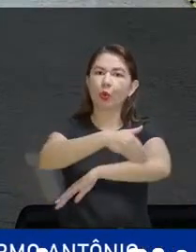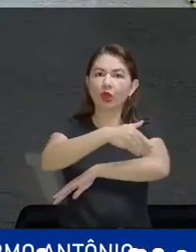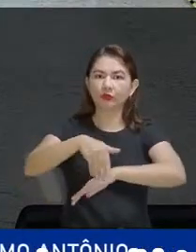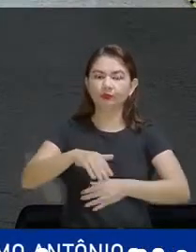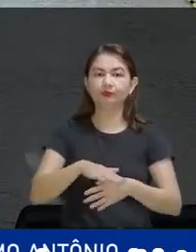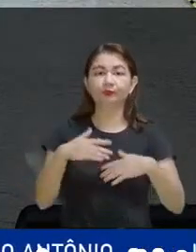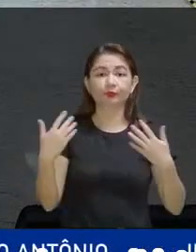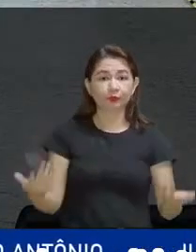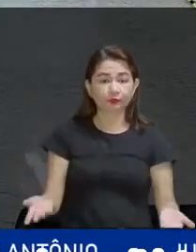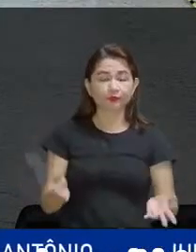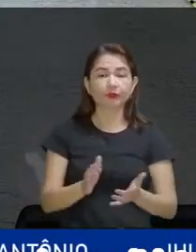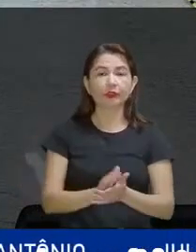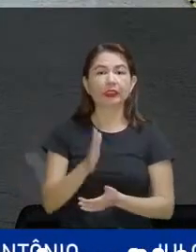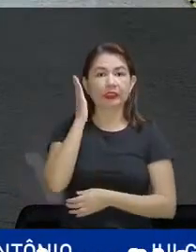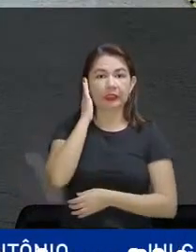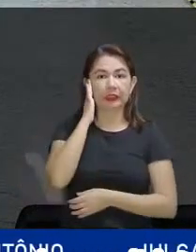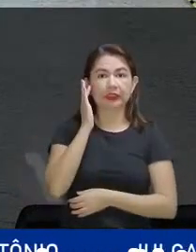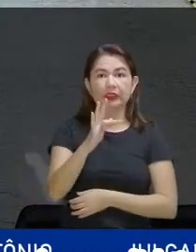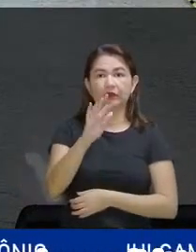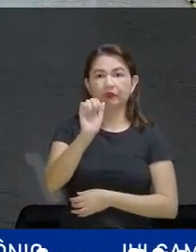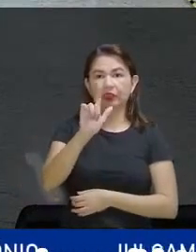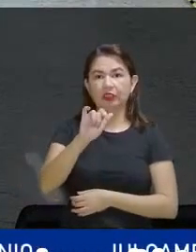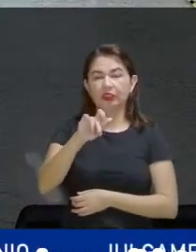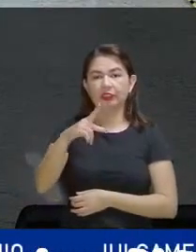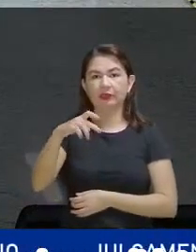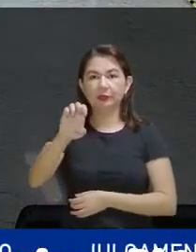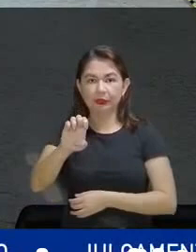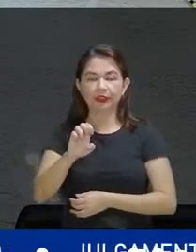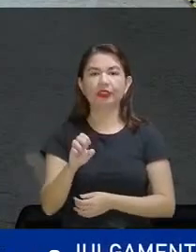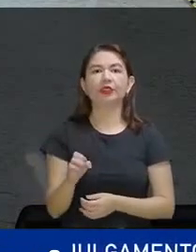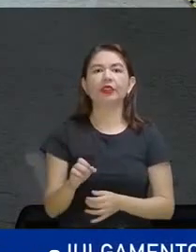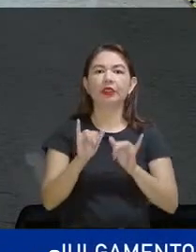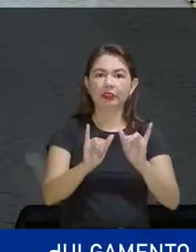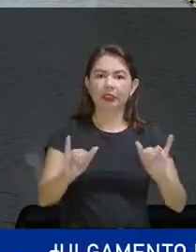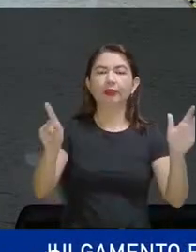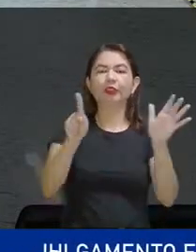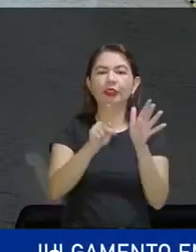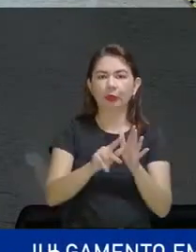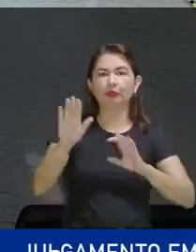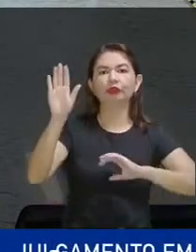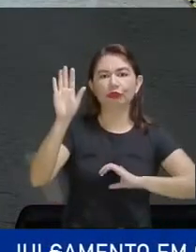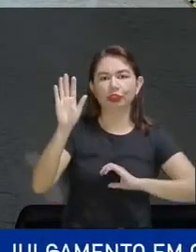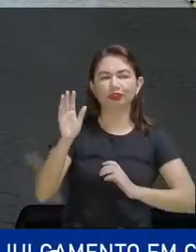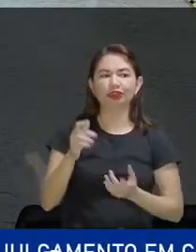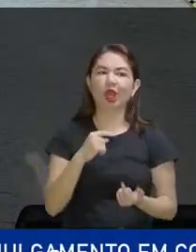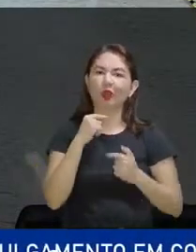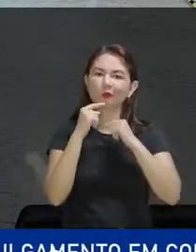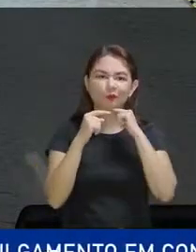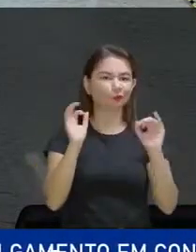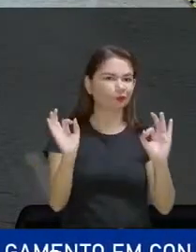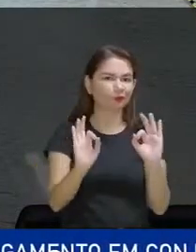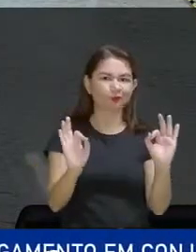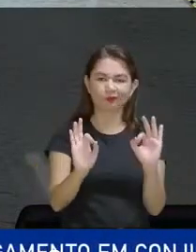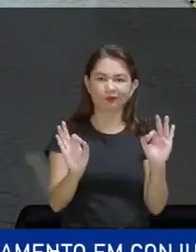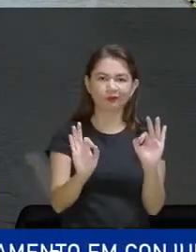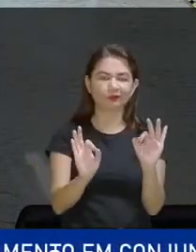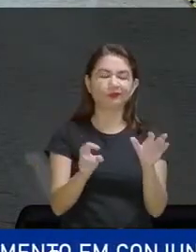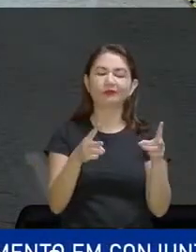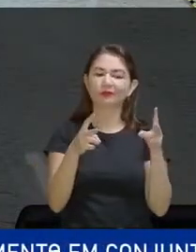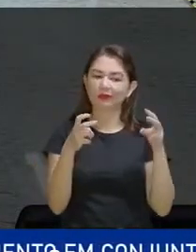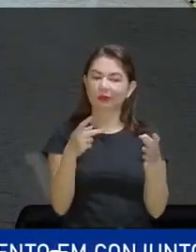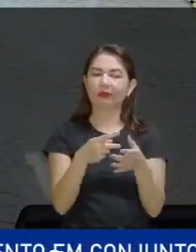sentido, é nítido o empenho de Felipe Luan na campanha do candidato. Logo, não restam dúvidas que as circunstâncias